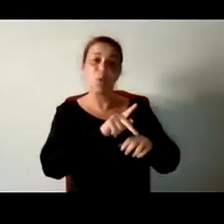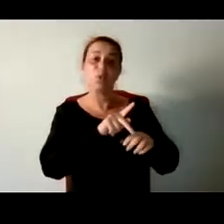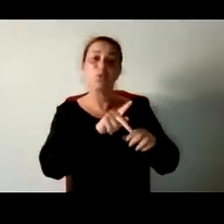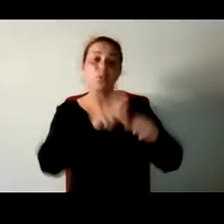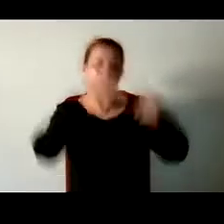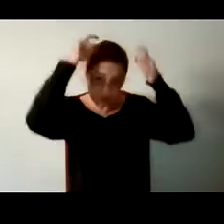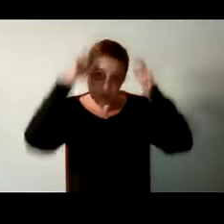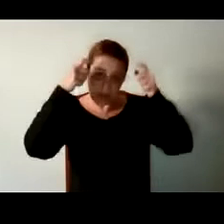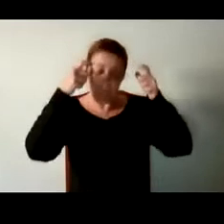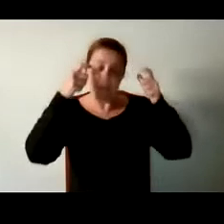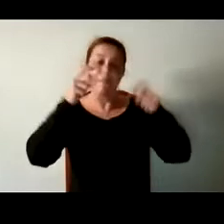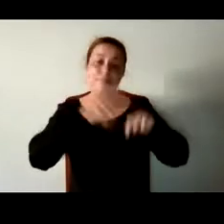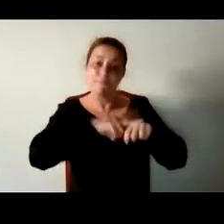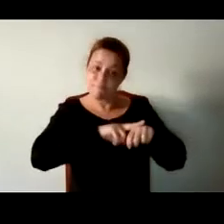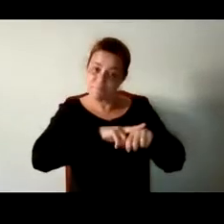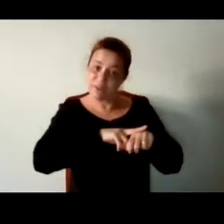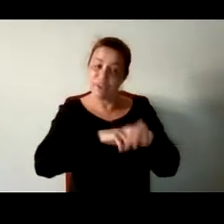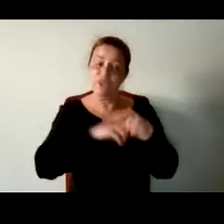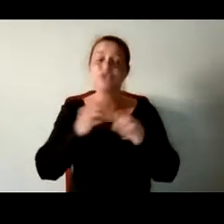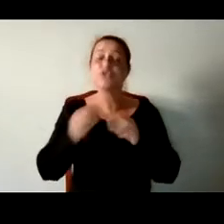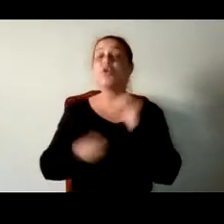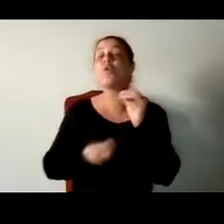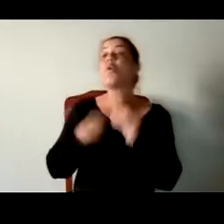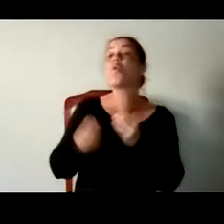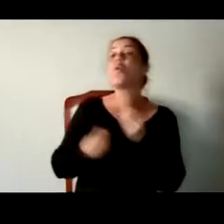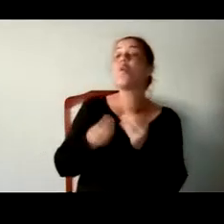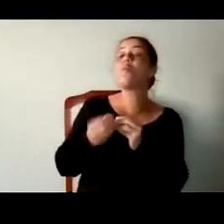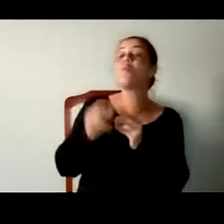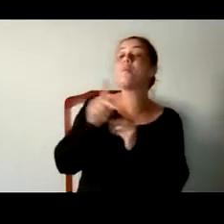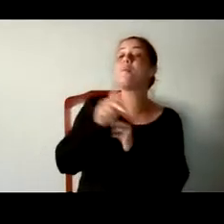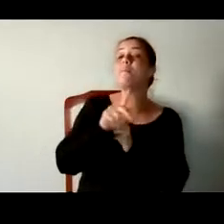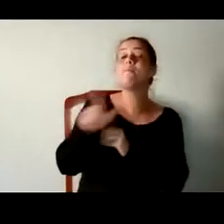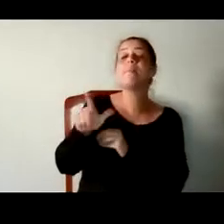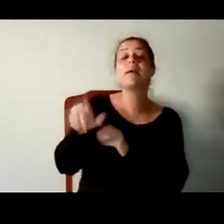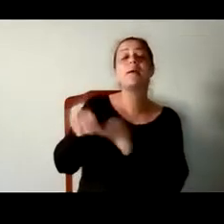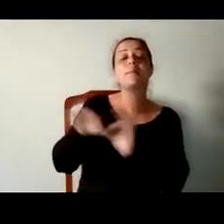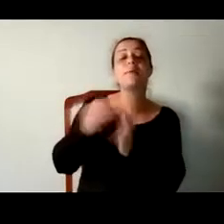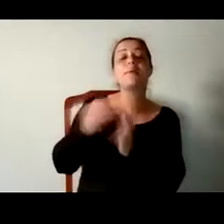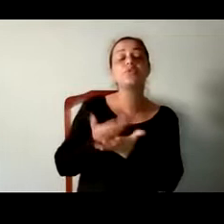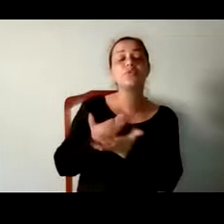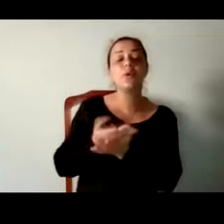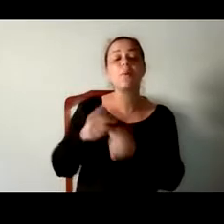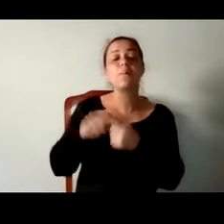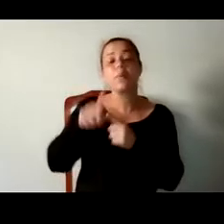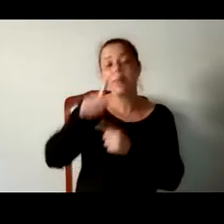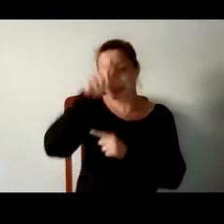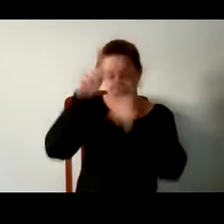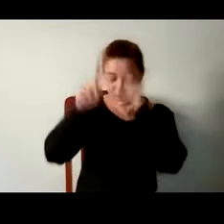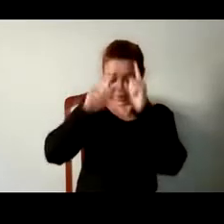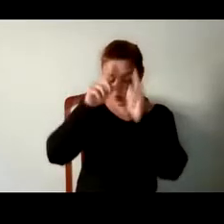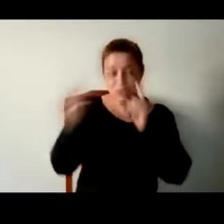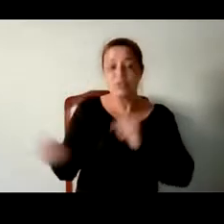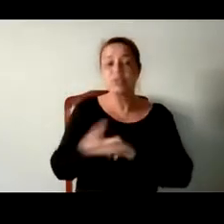sequência didática dele, o que que o plano de aula dele foi criativo e inovador, né?